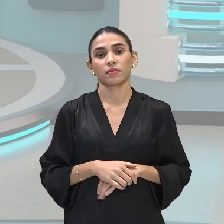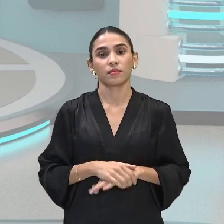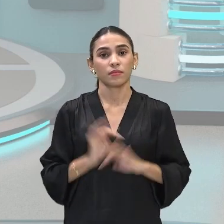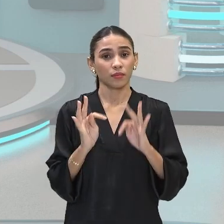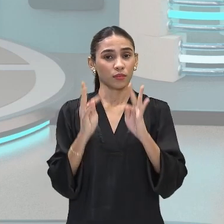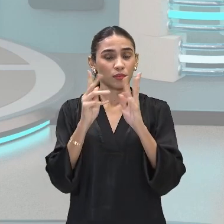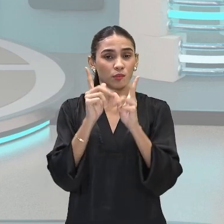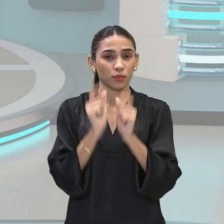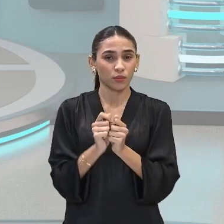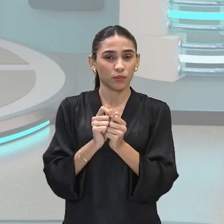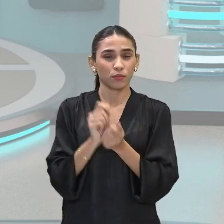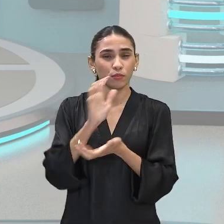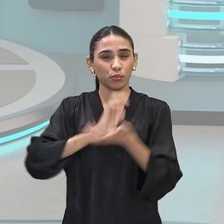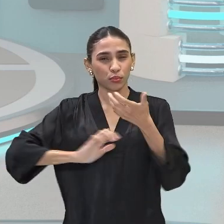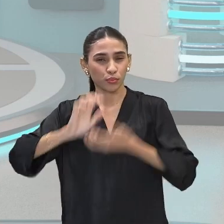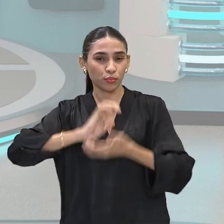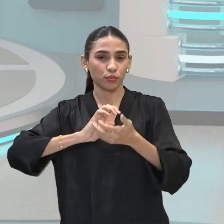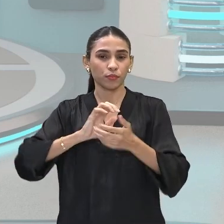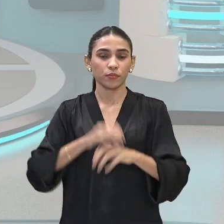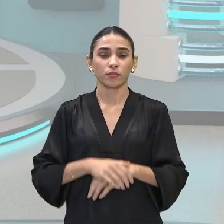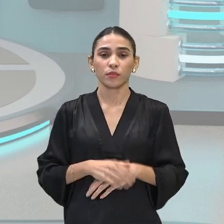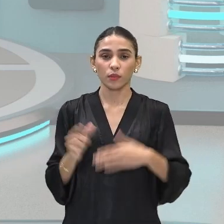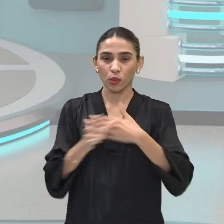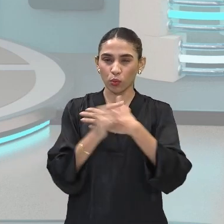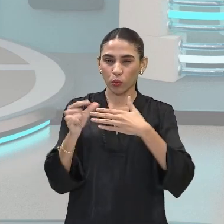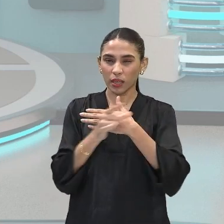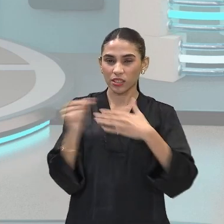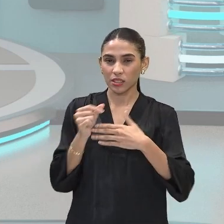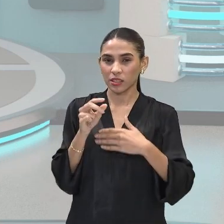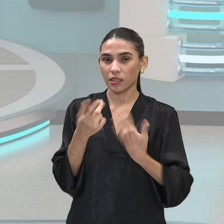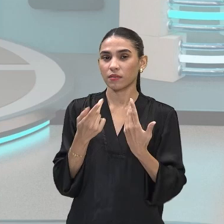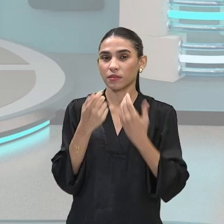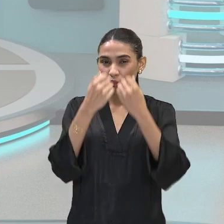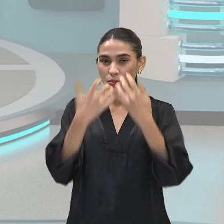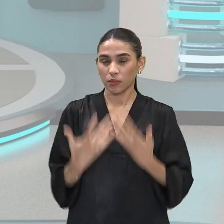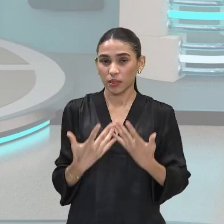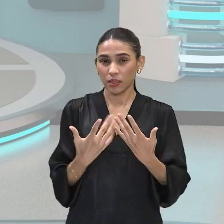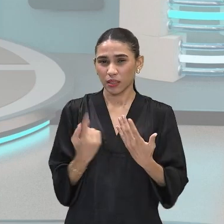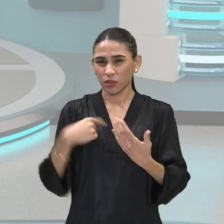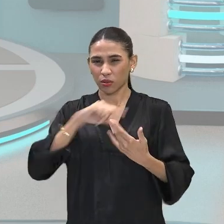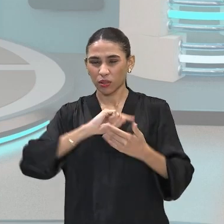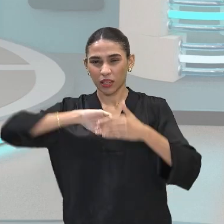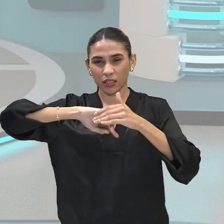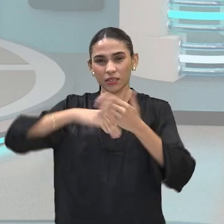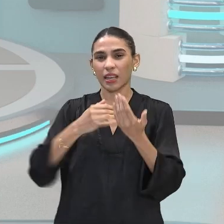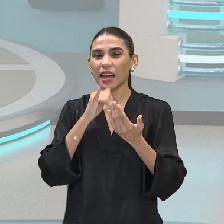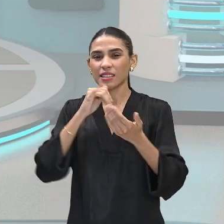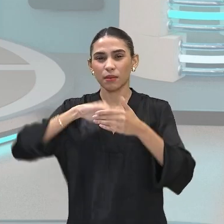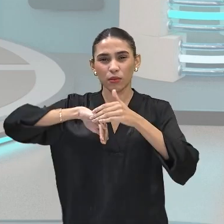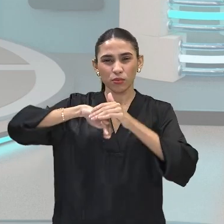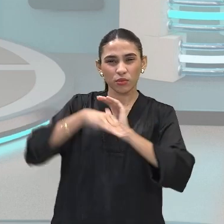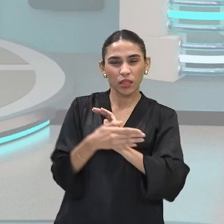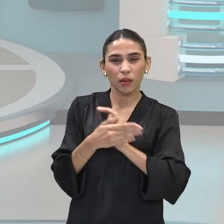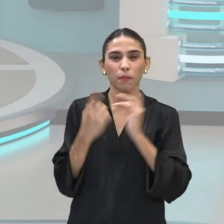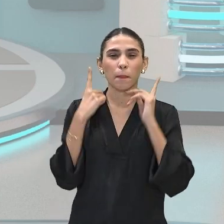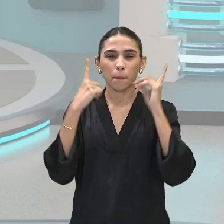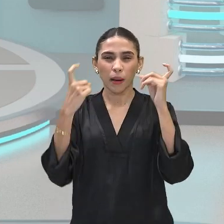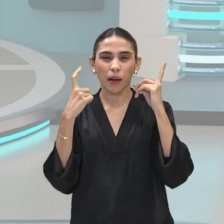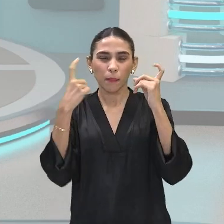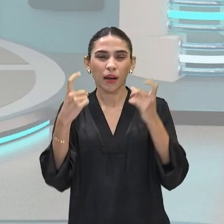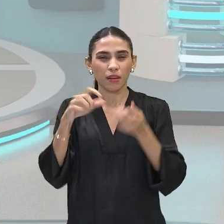esse turbilhão, como o Le Breton nos traz, nos acomodamos a viver no barulho, na bagunça, na